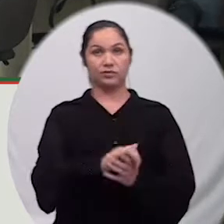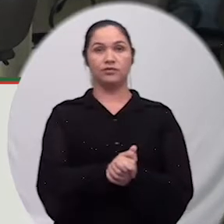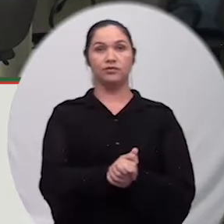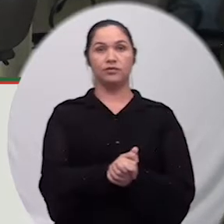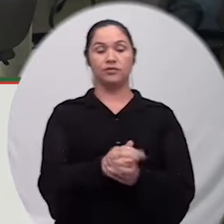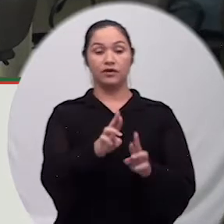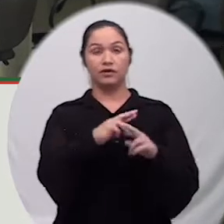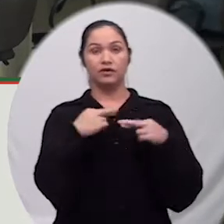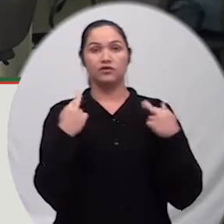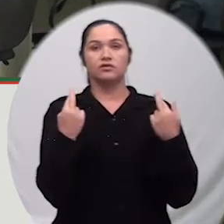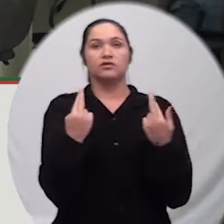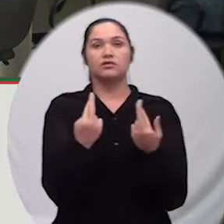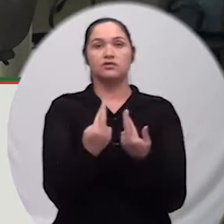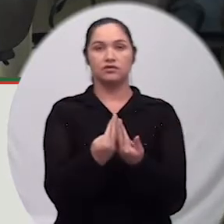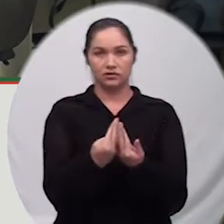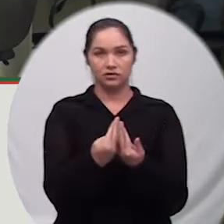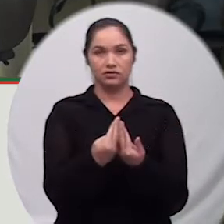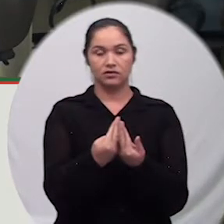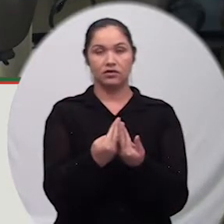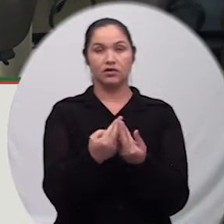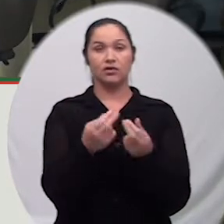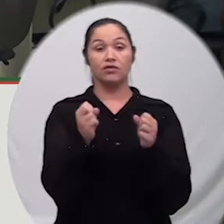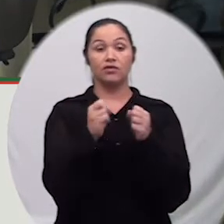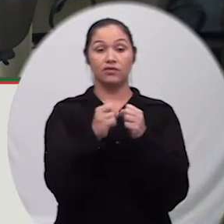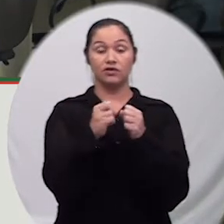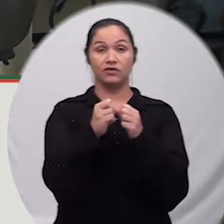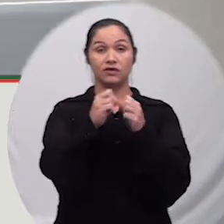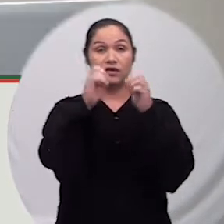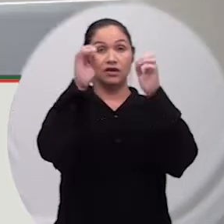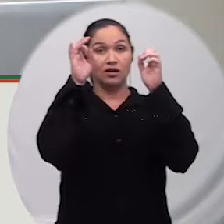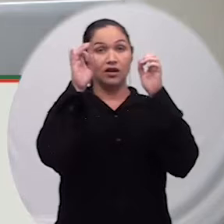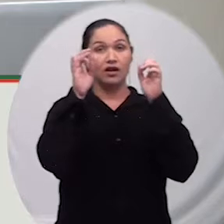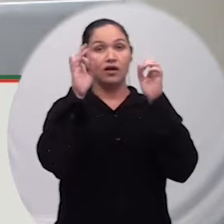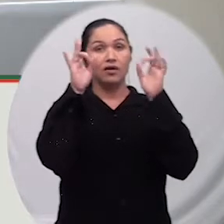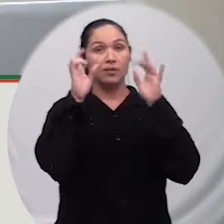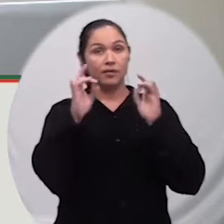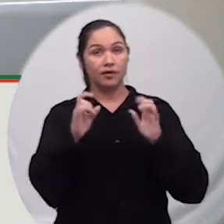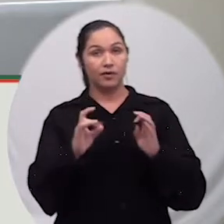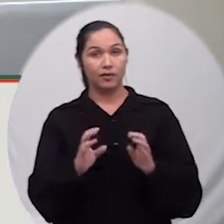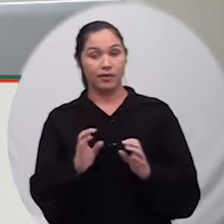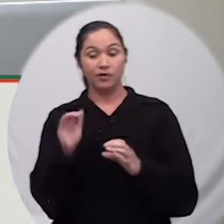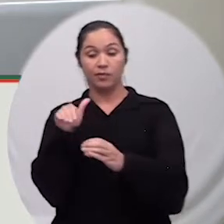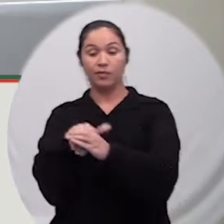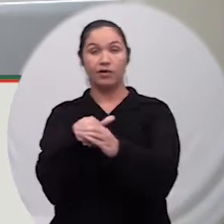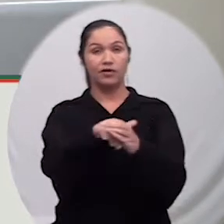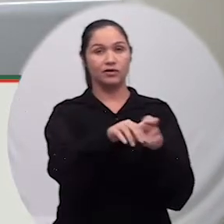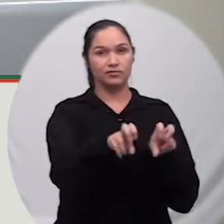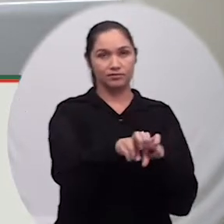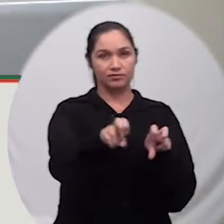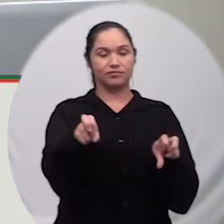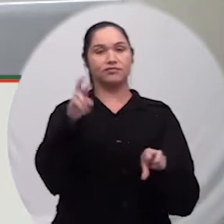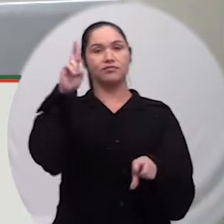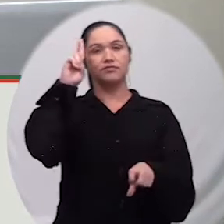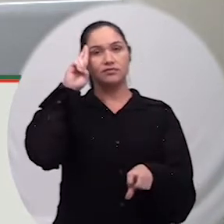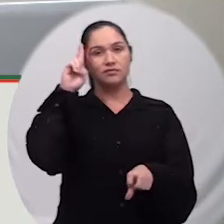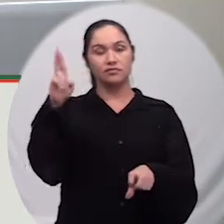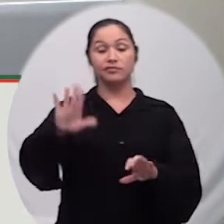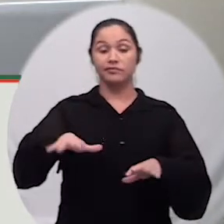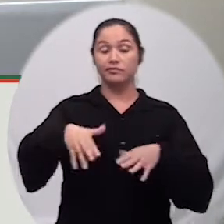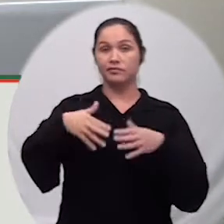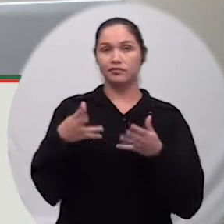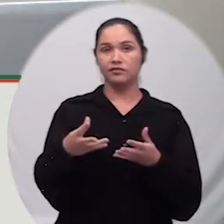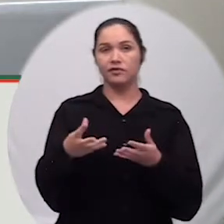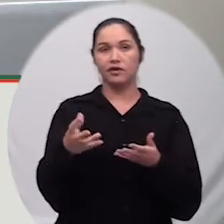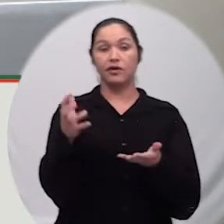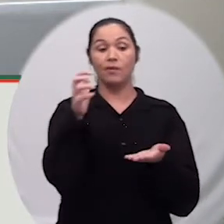a sessão será destinada exclusivamente à eleição para a renovação da mesa diretora. Assim, as inscrições